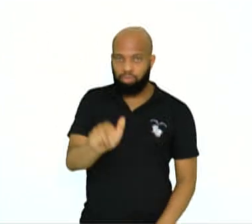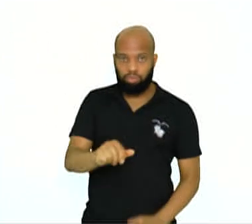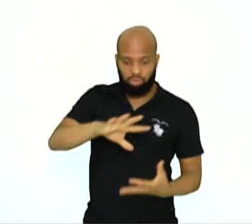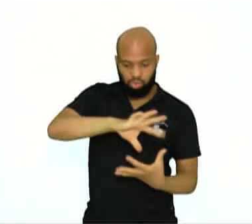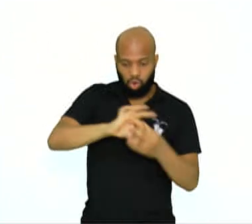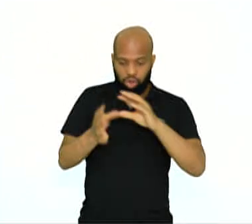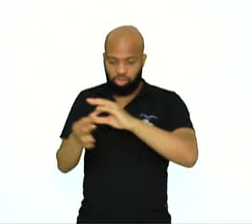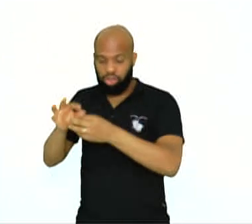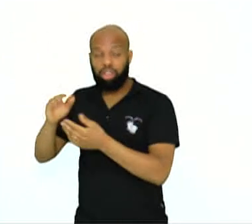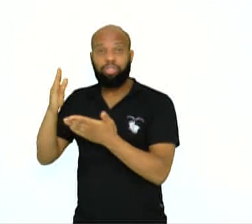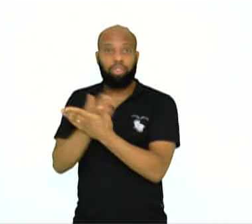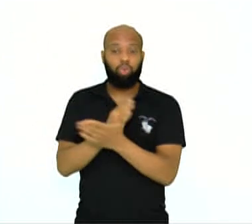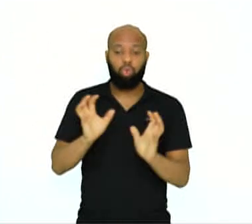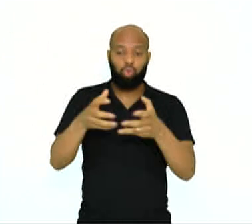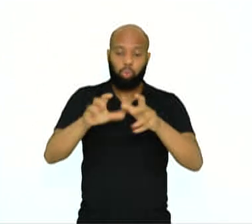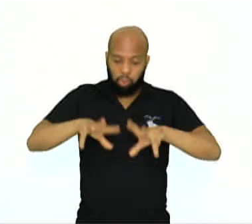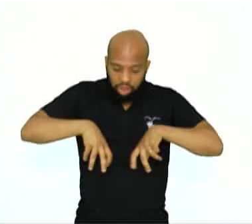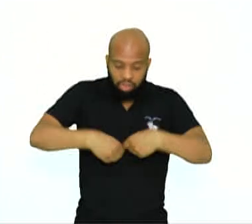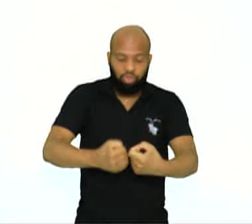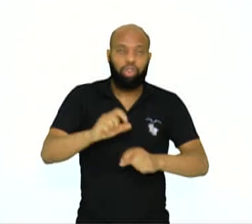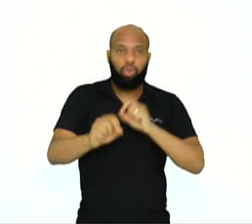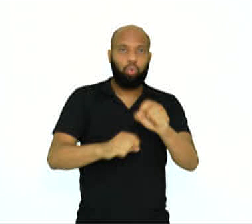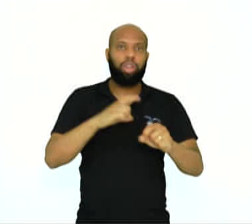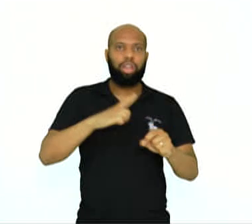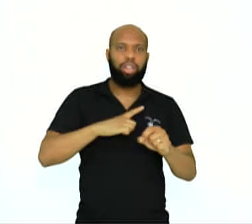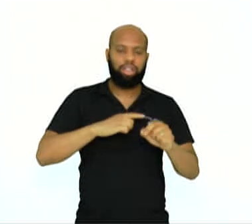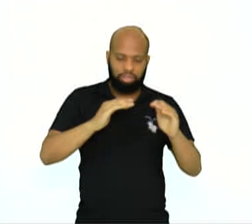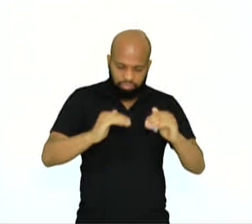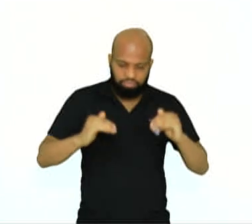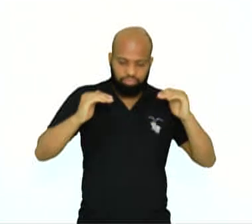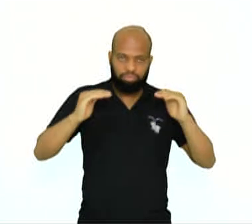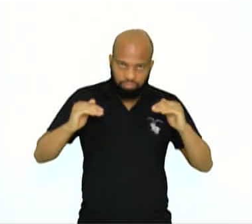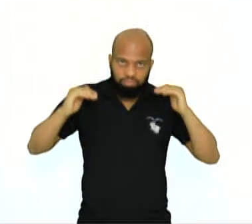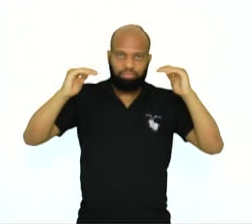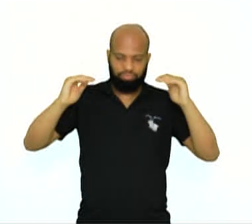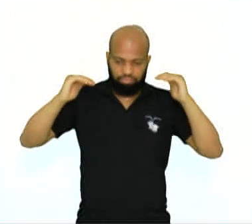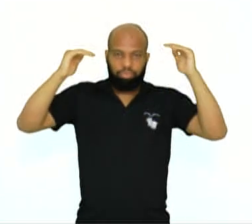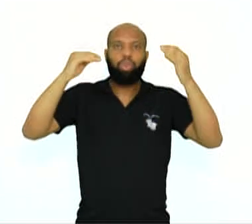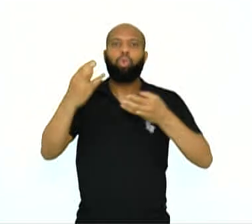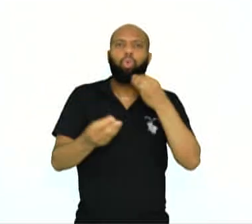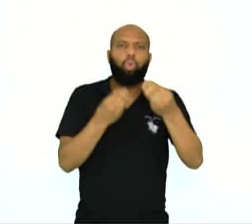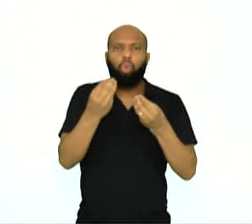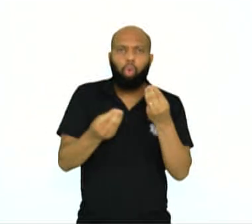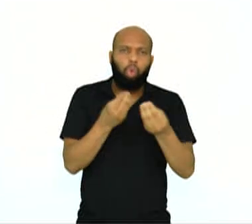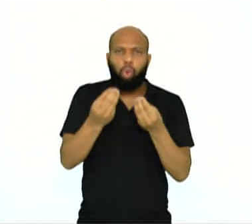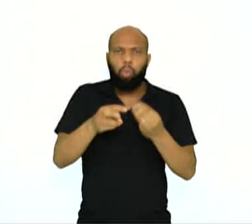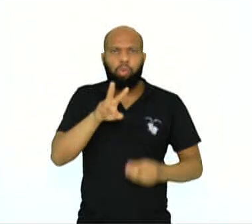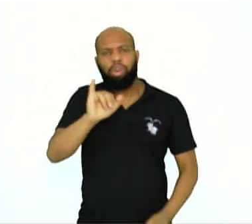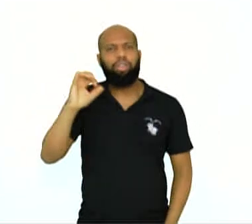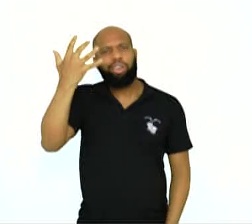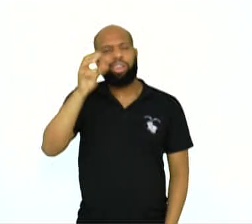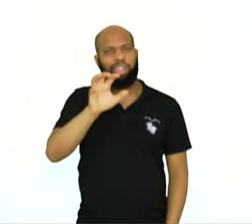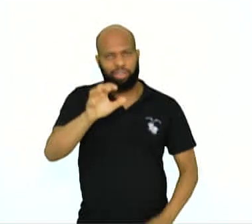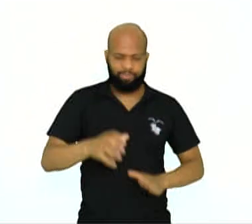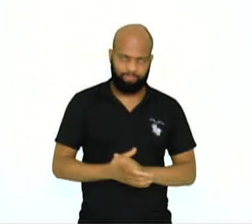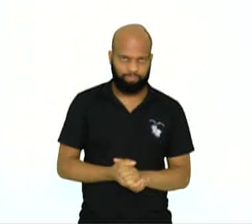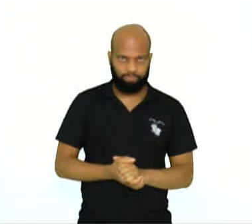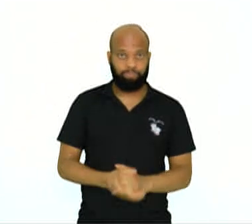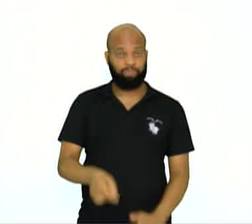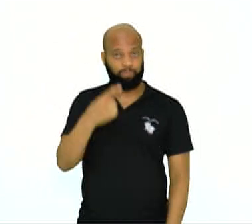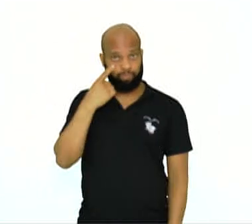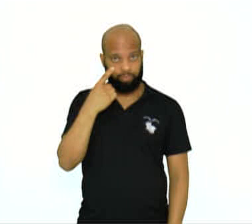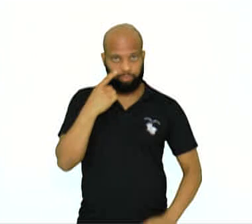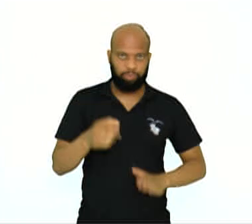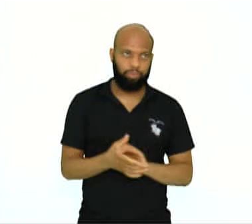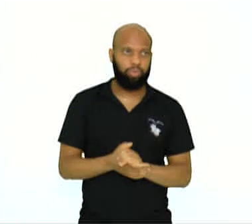grupos eles vão passar a defender a hierarquização, Mas como que isso tudo vai acontecer? Olha